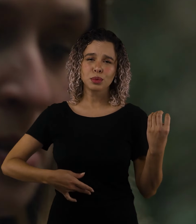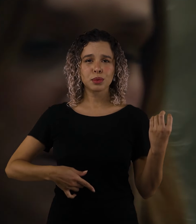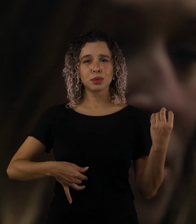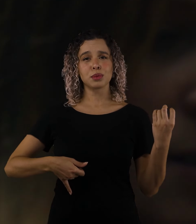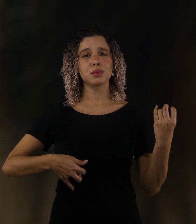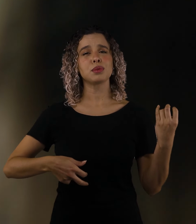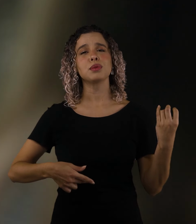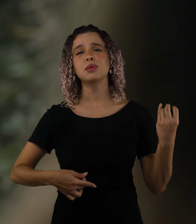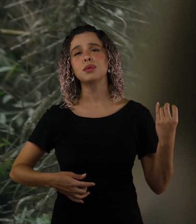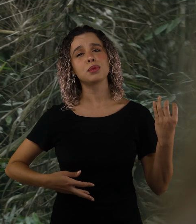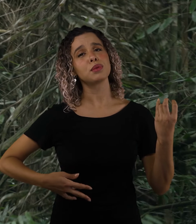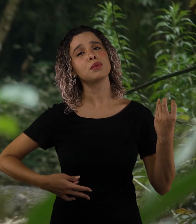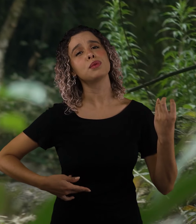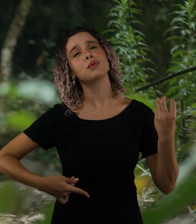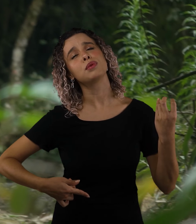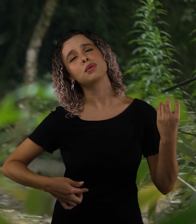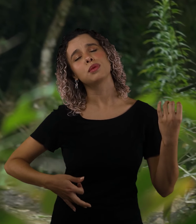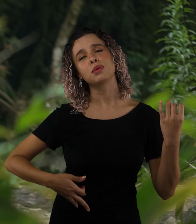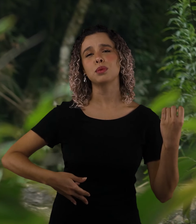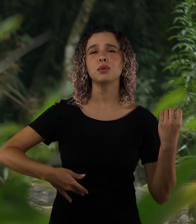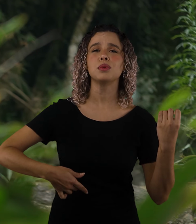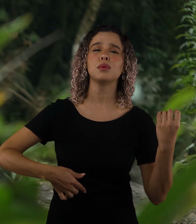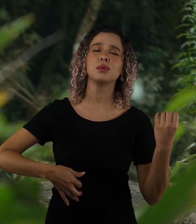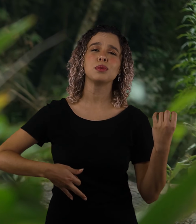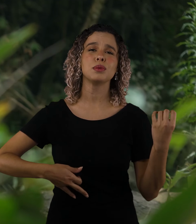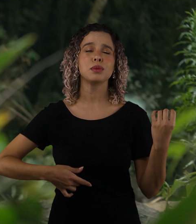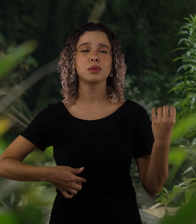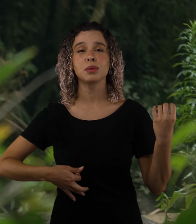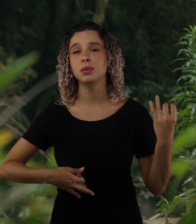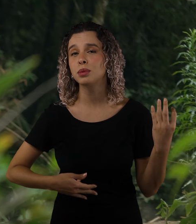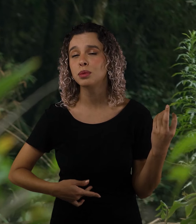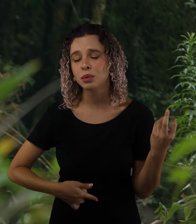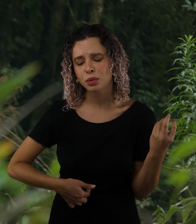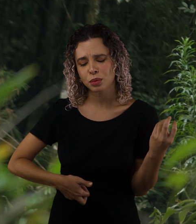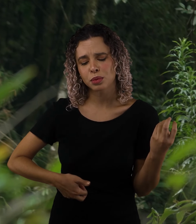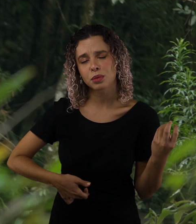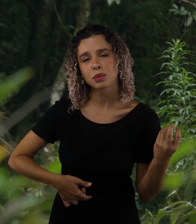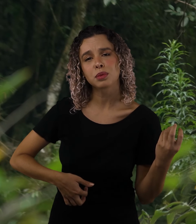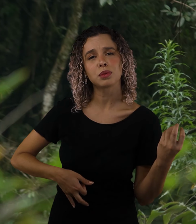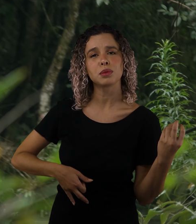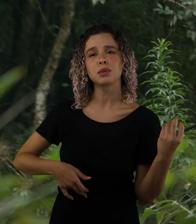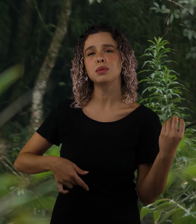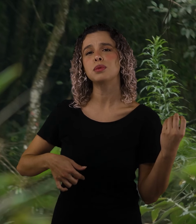Caminho pela mata, sigo adiante, vista por entre folhas verdes